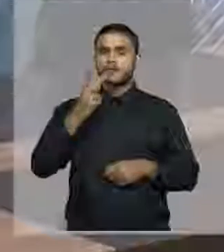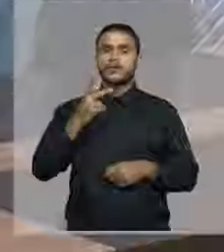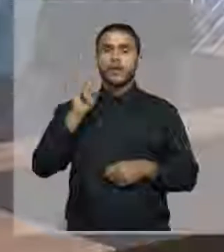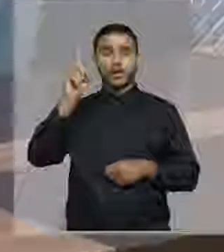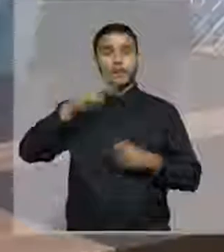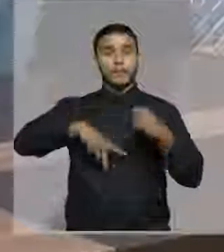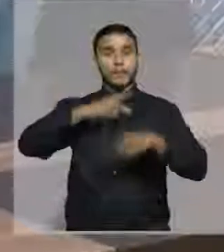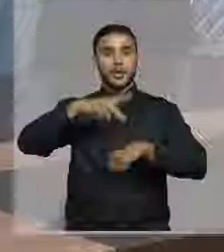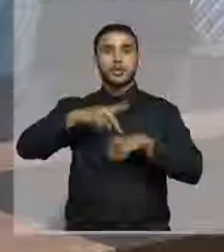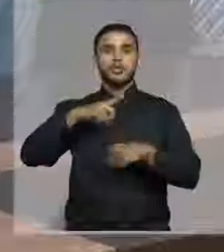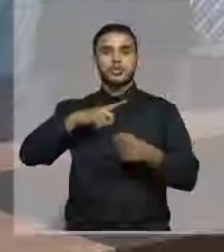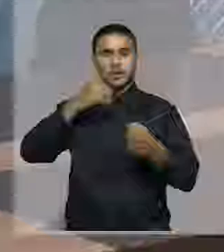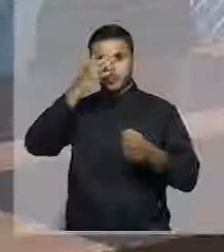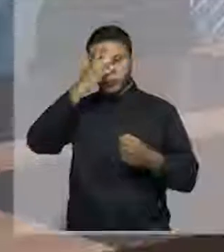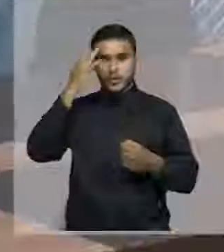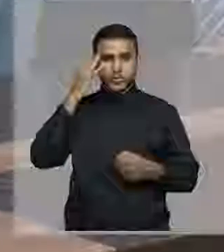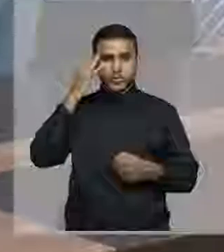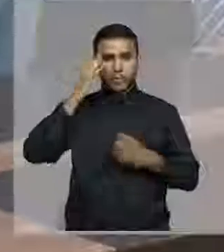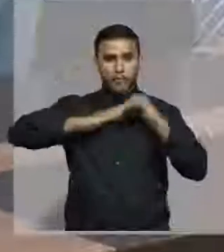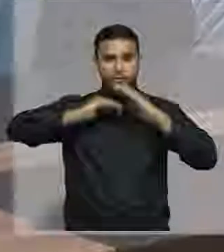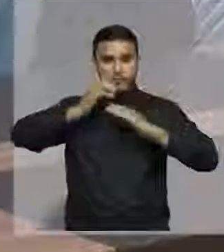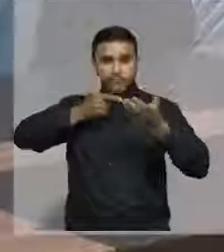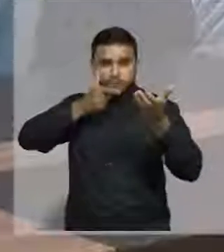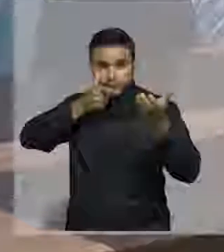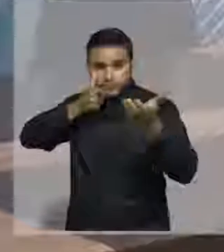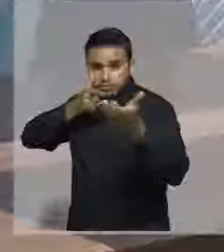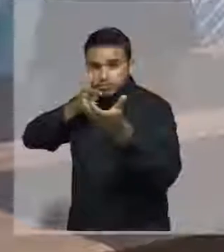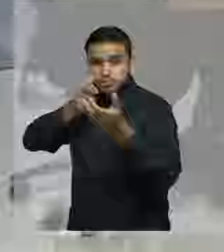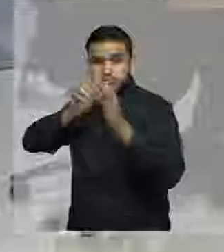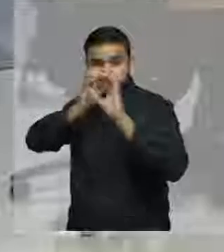aquele batalhão de elite para isso e tal.